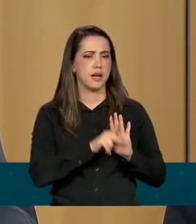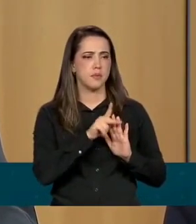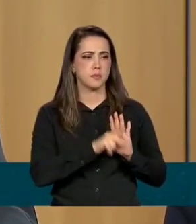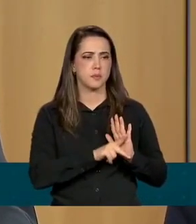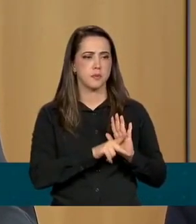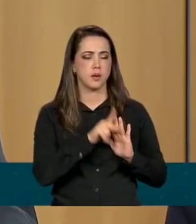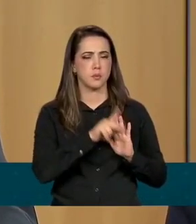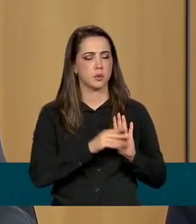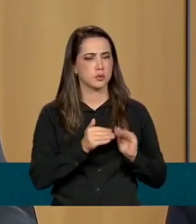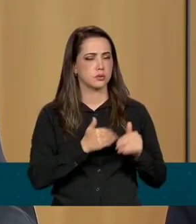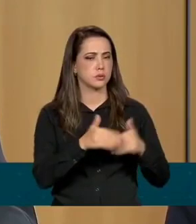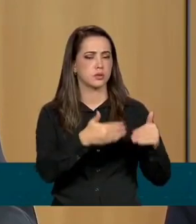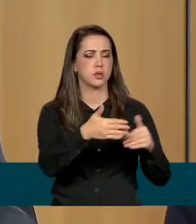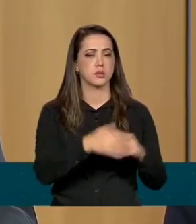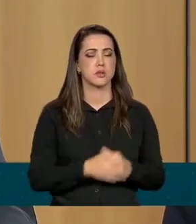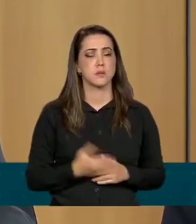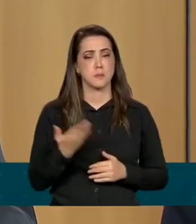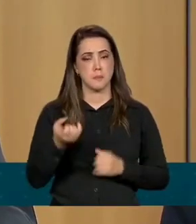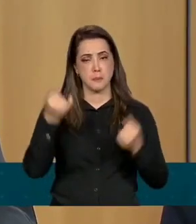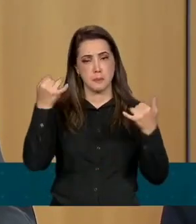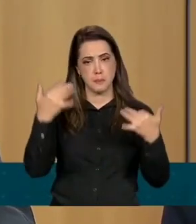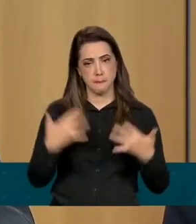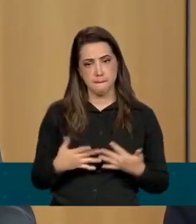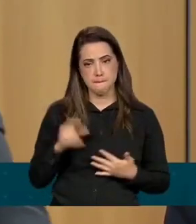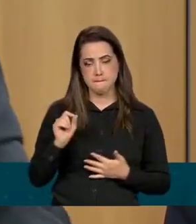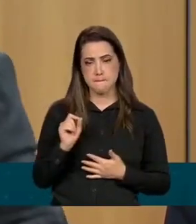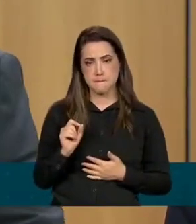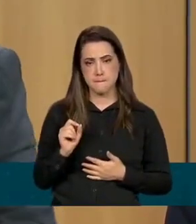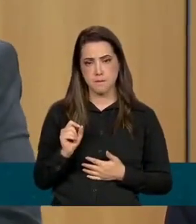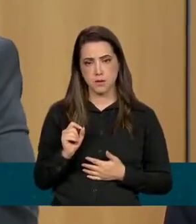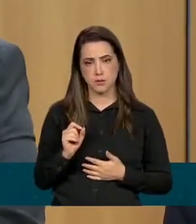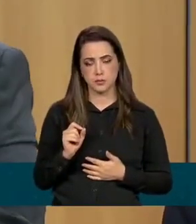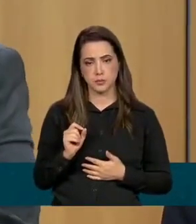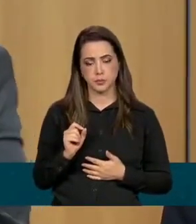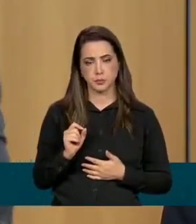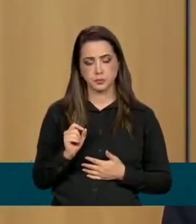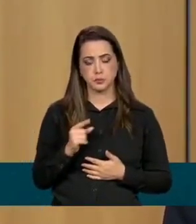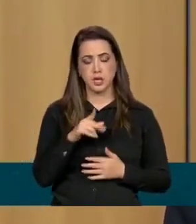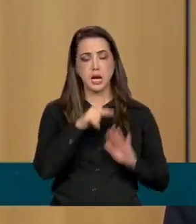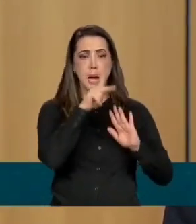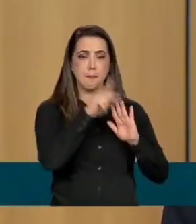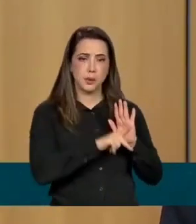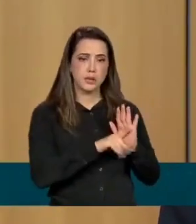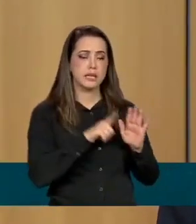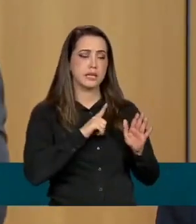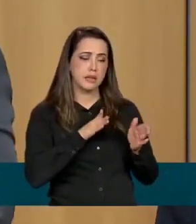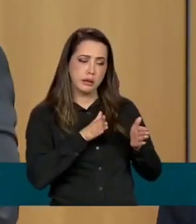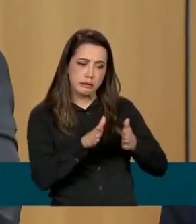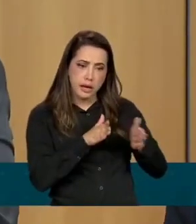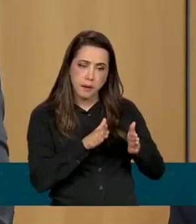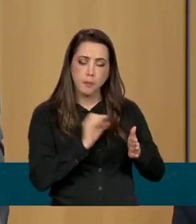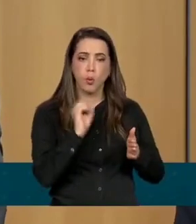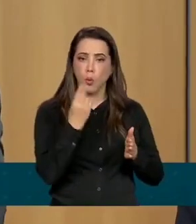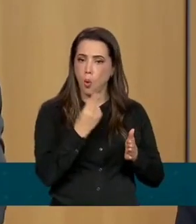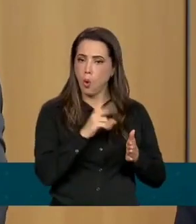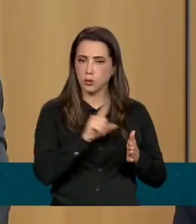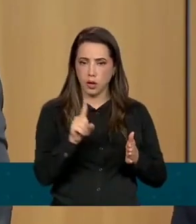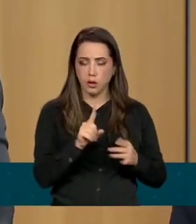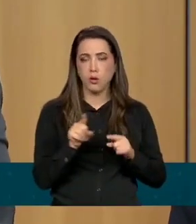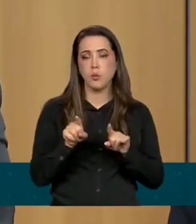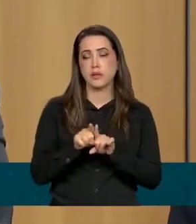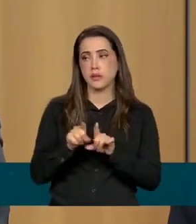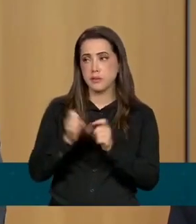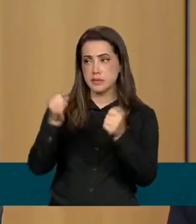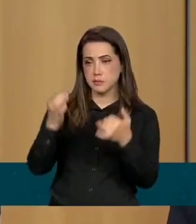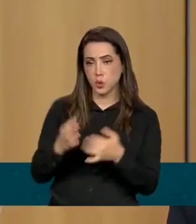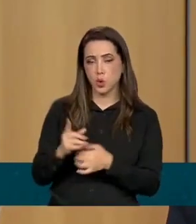queria perguntar o senhor mencionou que que não são só lobos solitários, né,